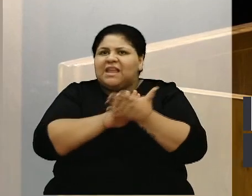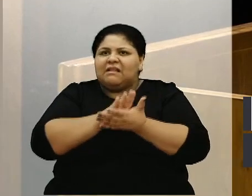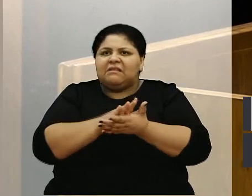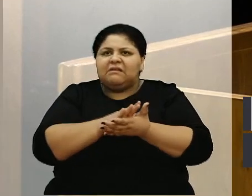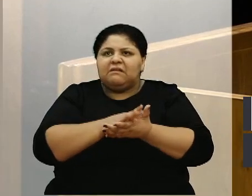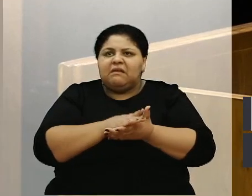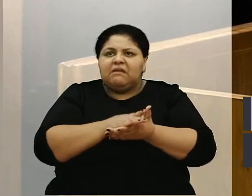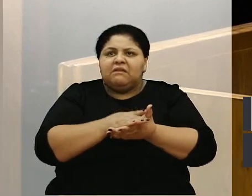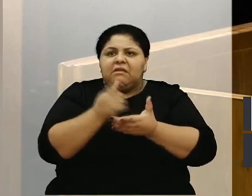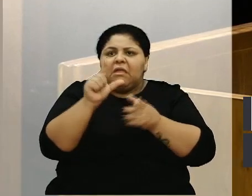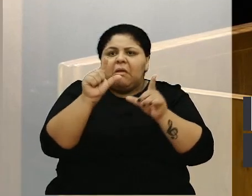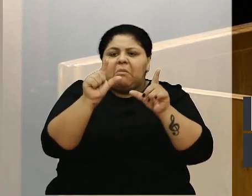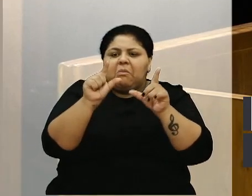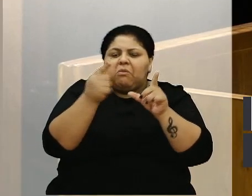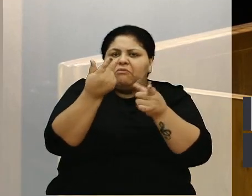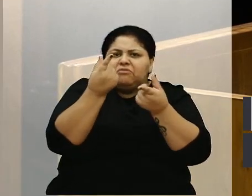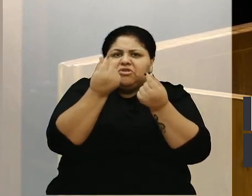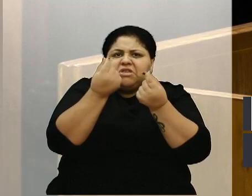esmola.